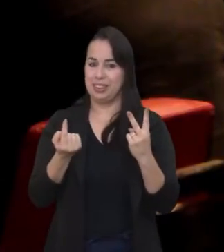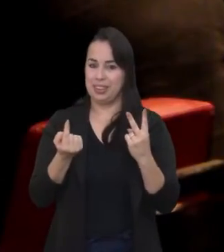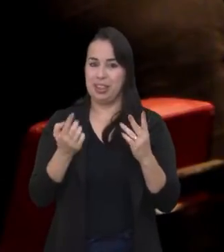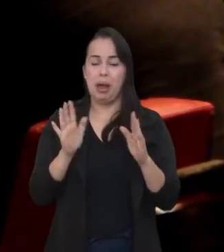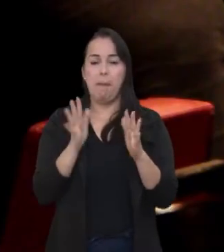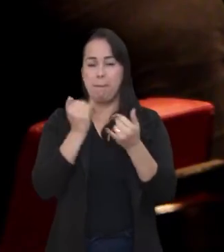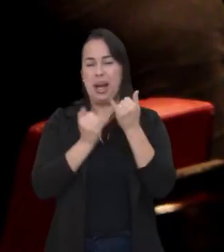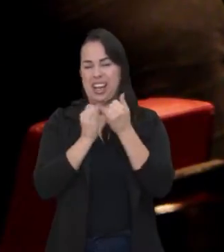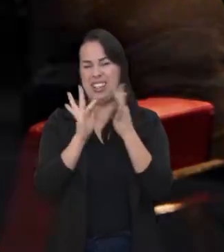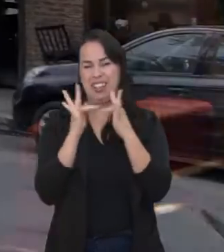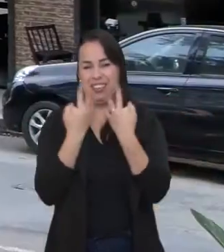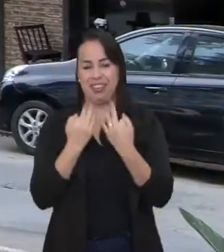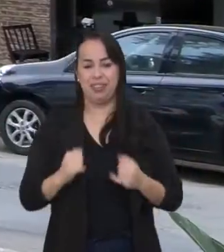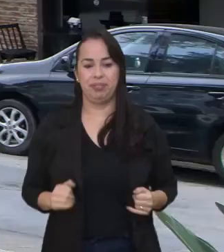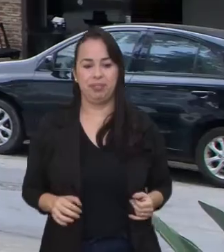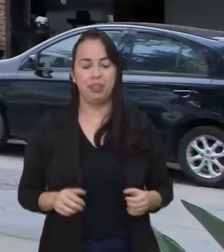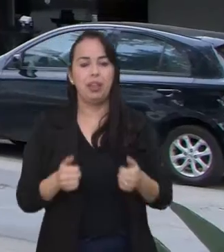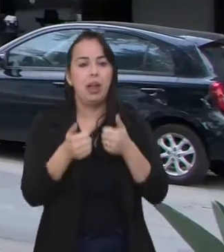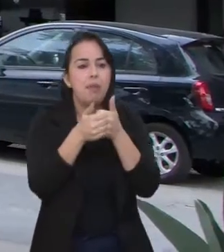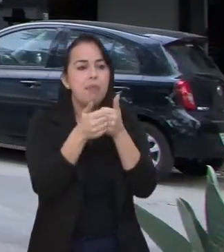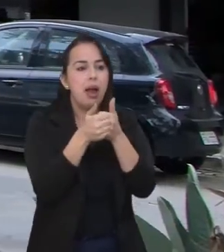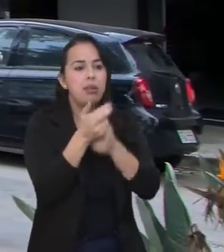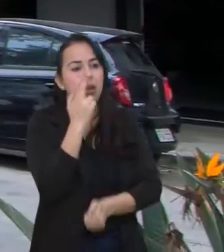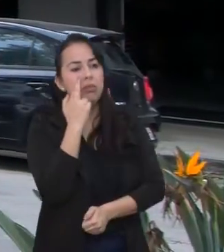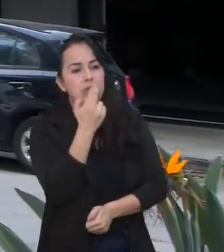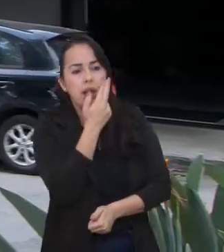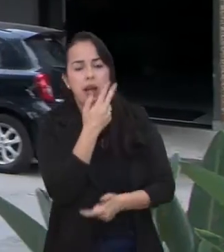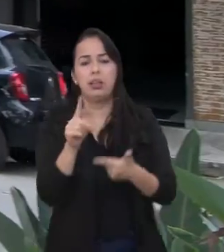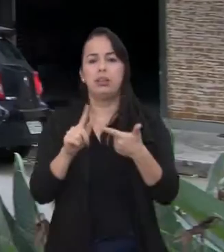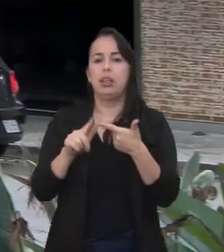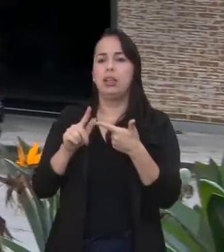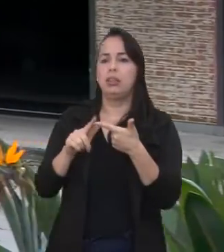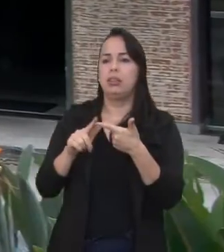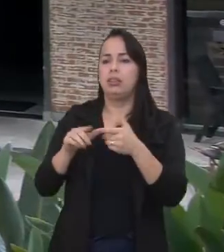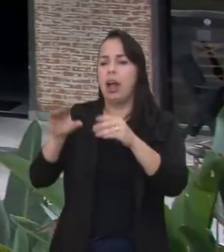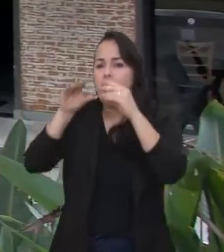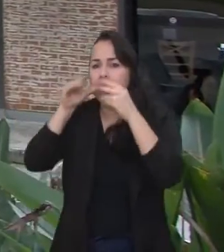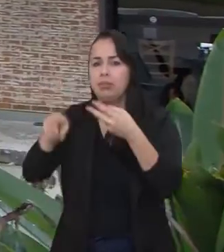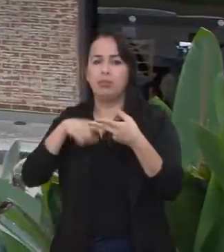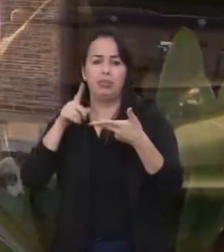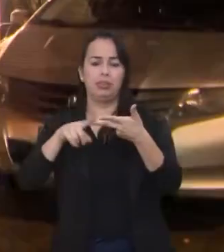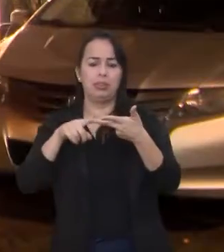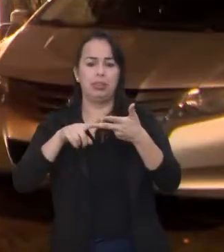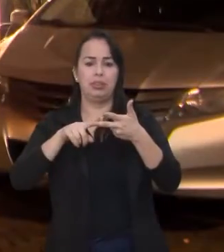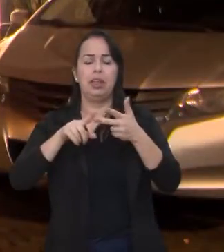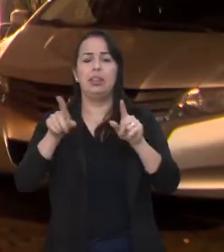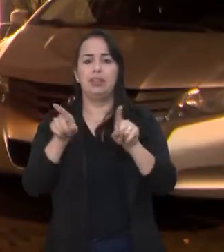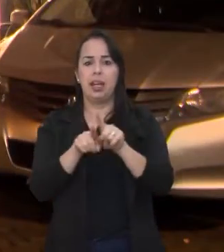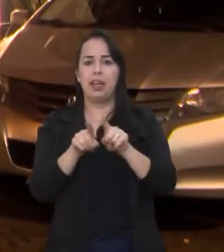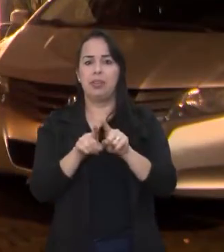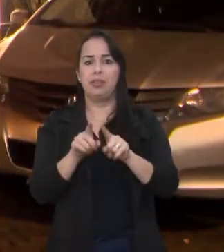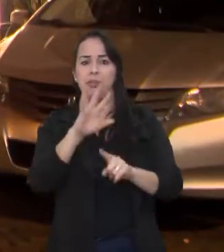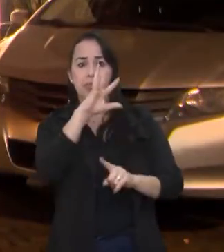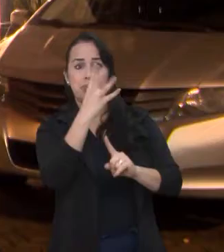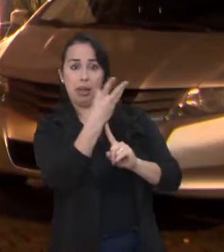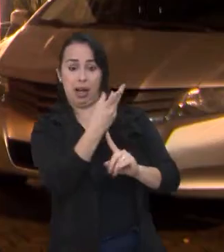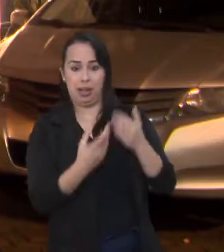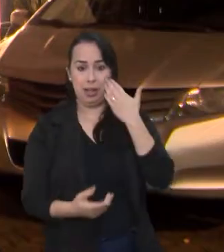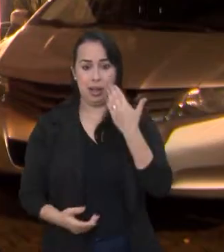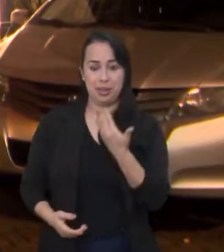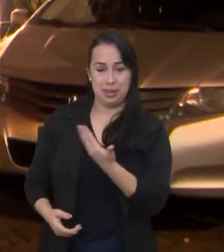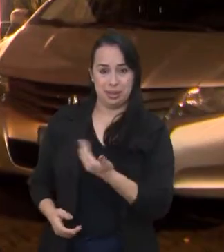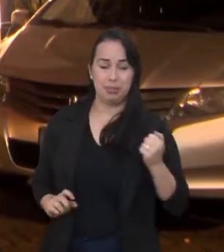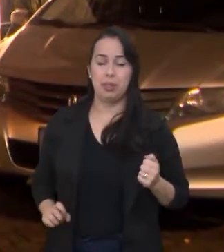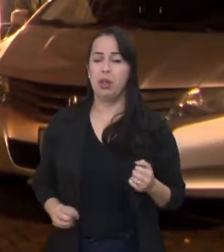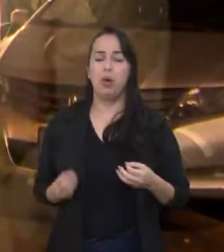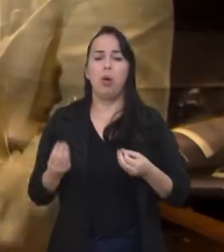grande família, como eu disse. Perto tem restaurante, tem lanchonete, tem café, tem uma galeria de arte. Como é que é a